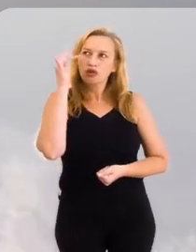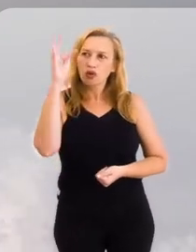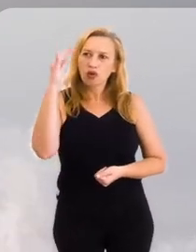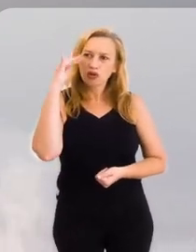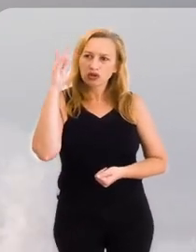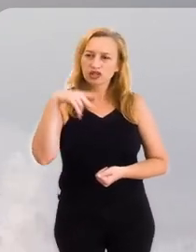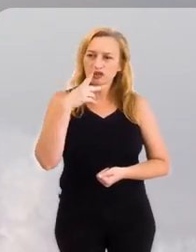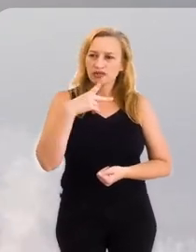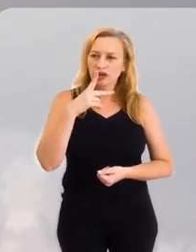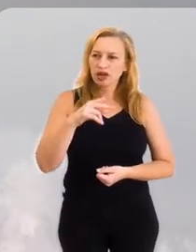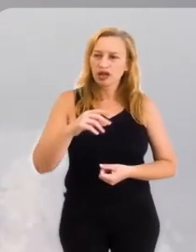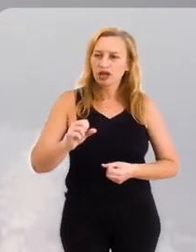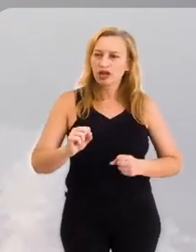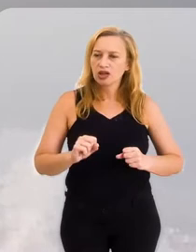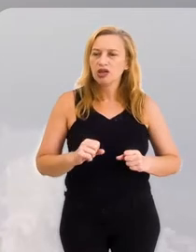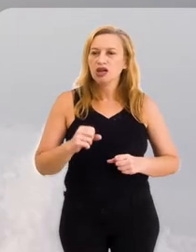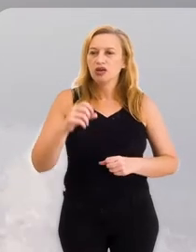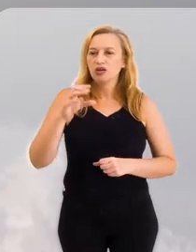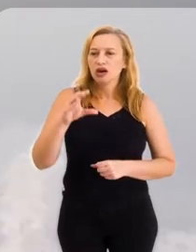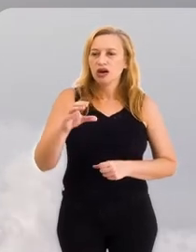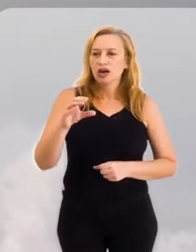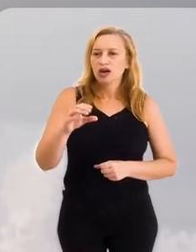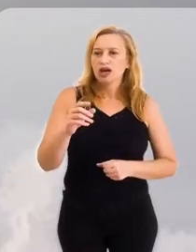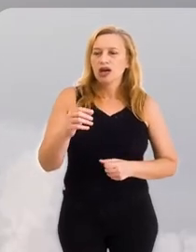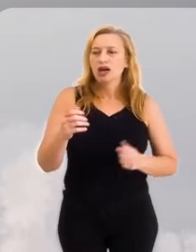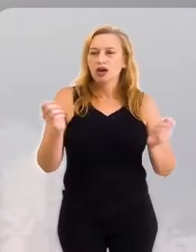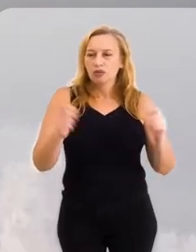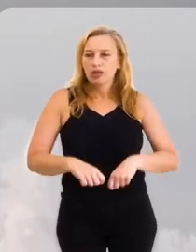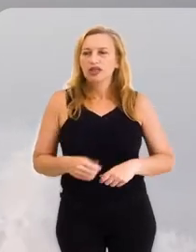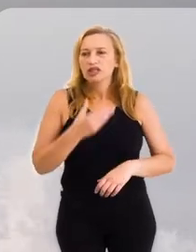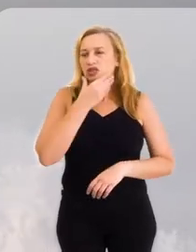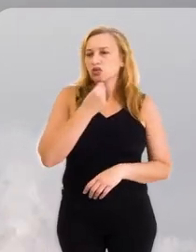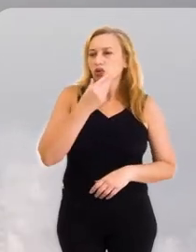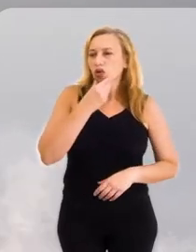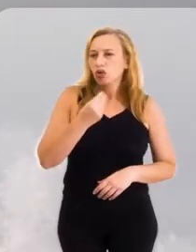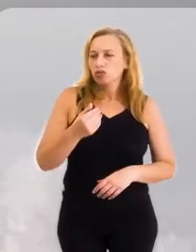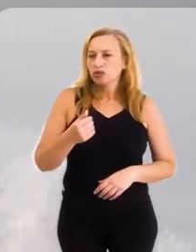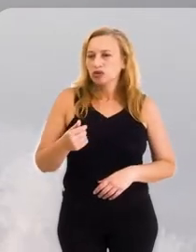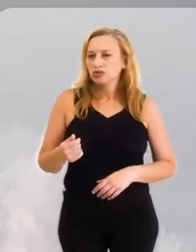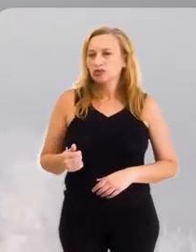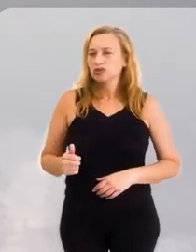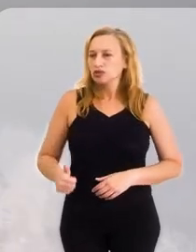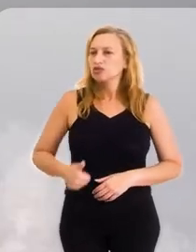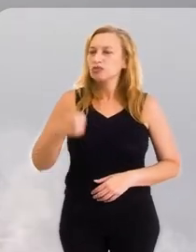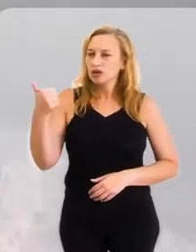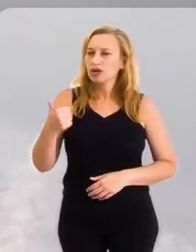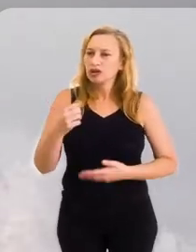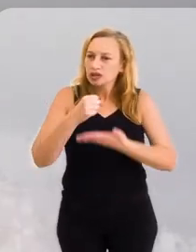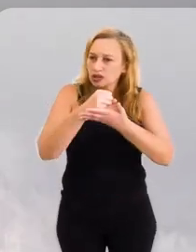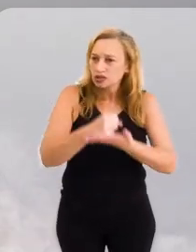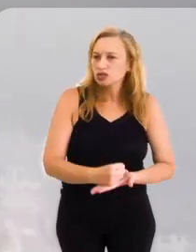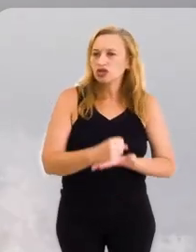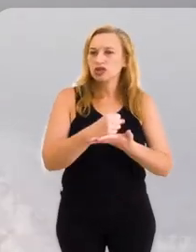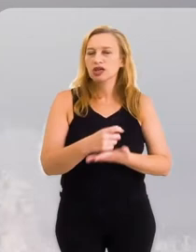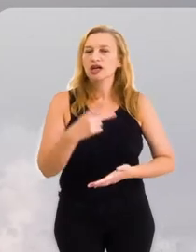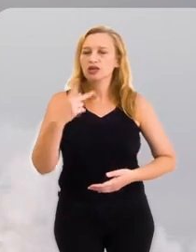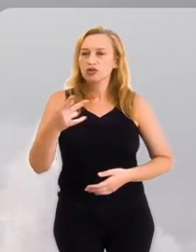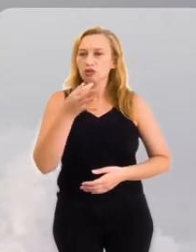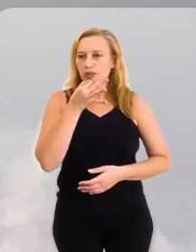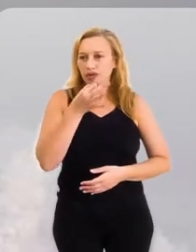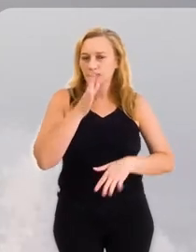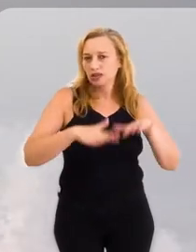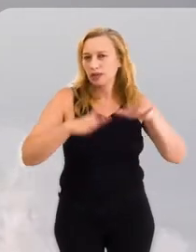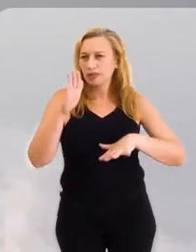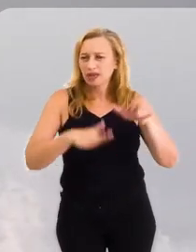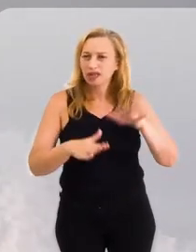filósofos que falam sobre a força de caráter do homem EA capacidade que ele tende a posição de sustentar as suas